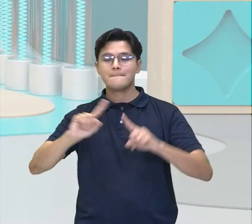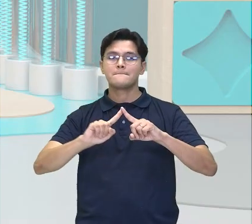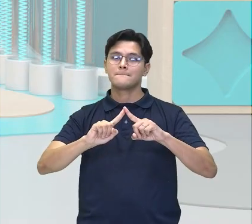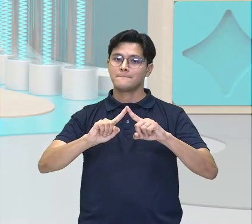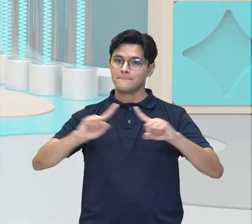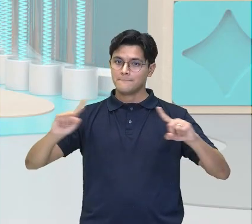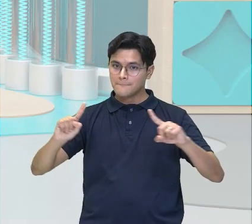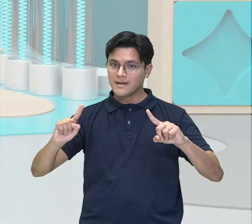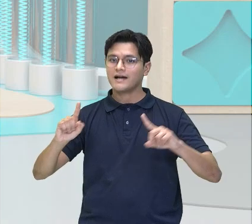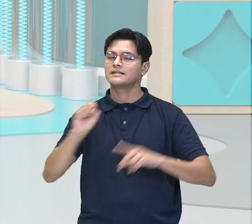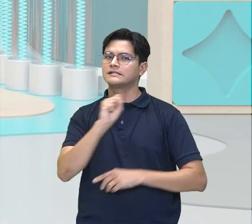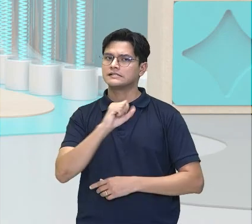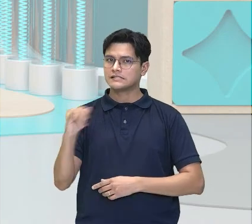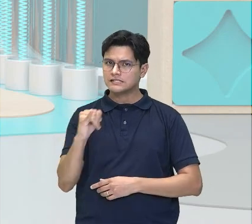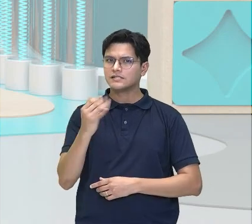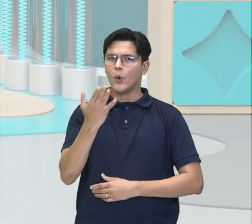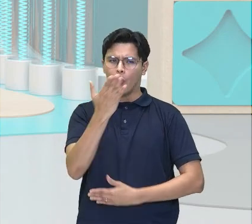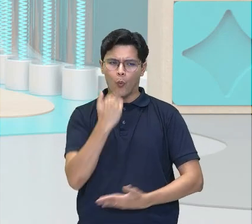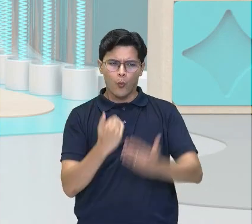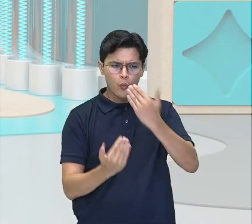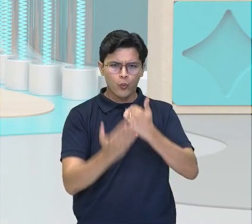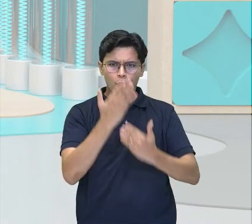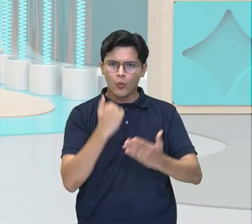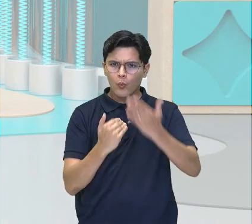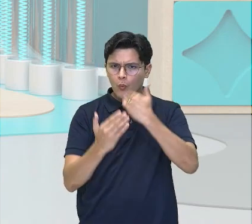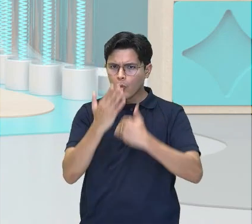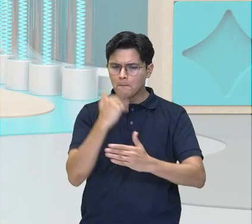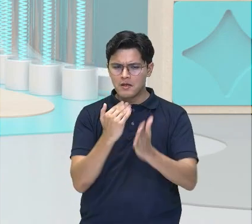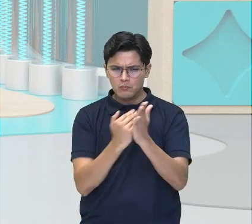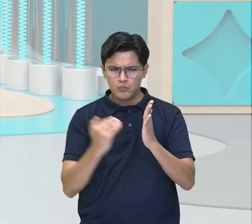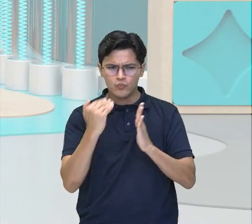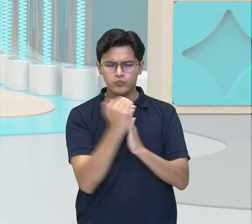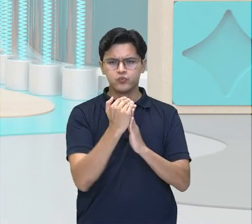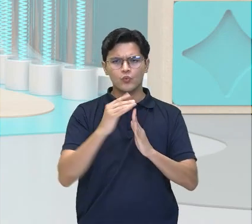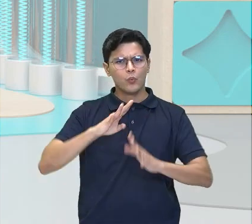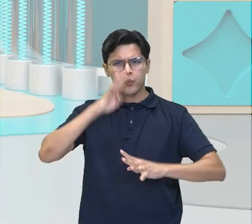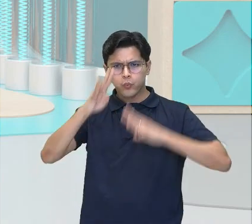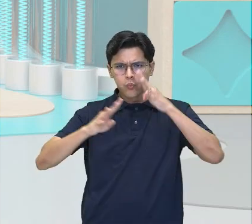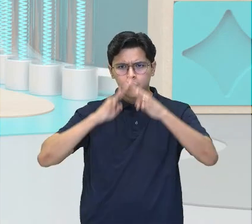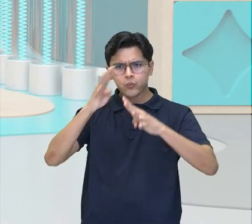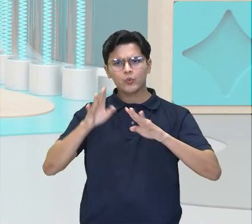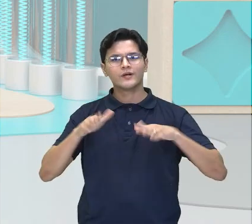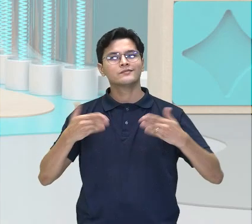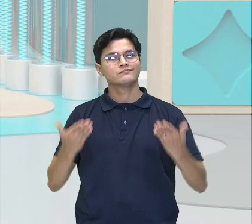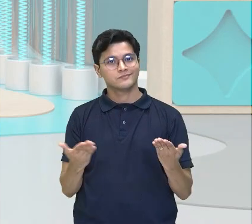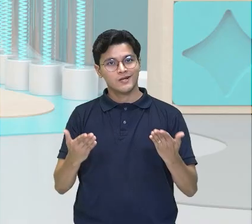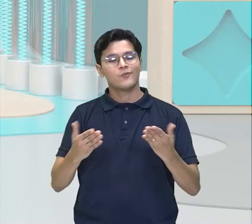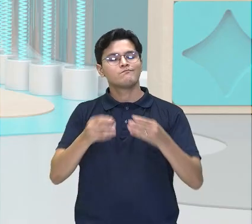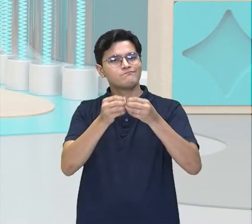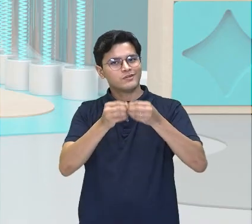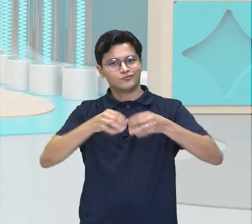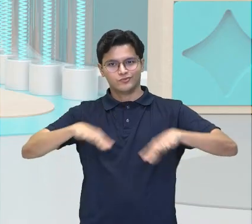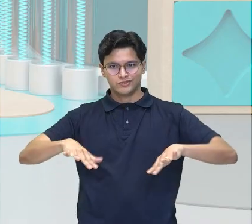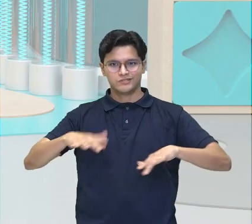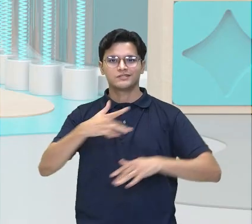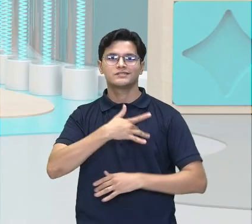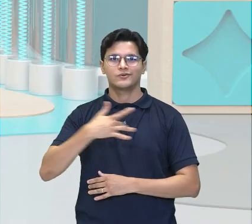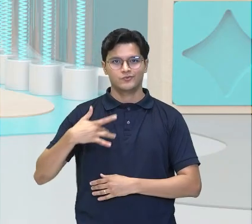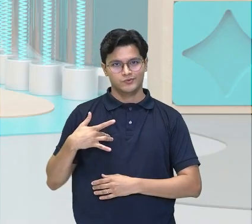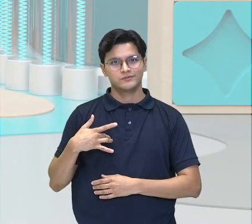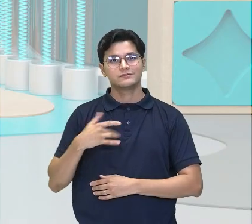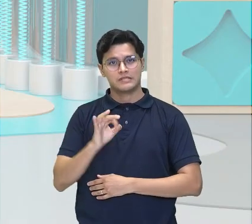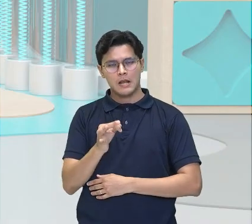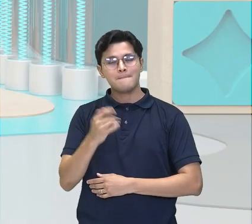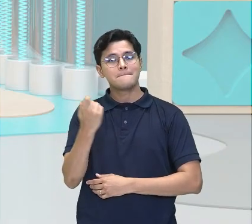em excesso no nosso corpo faz mal. Então, eu não posso comer a comida nem muito salgada e eu também não posso ter